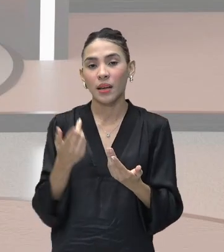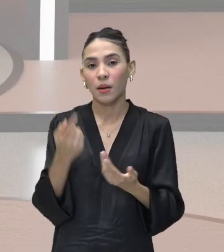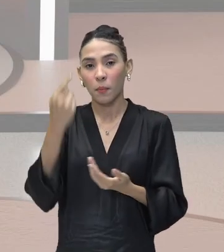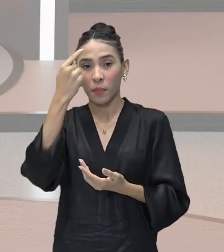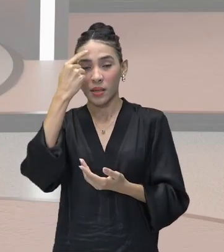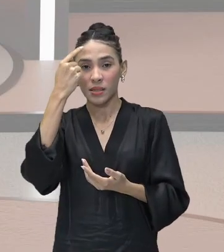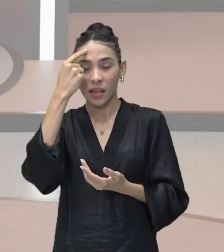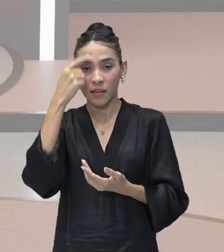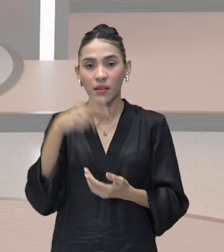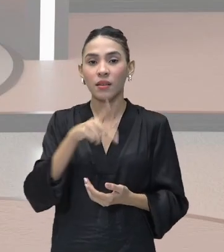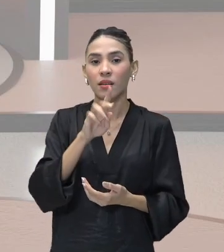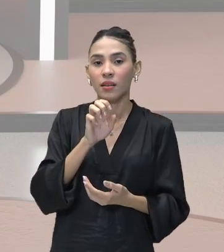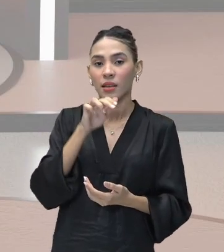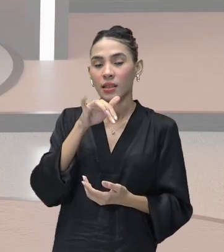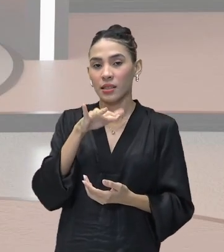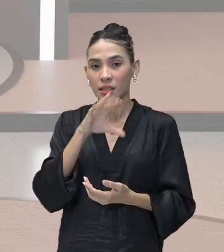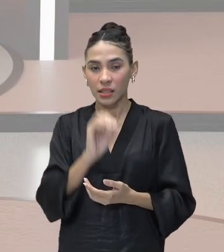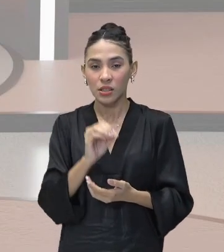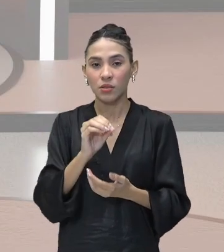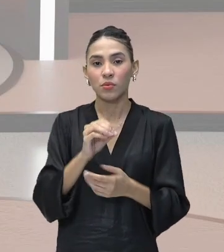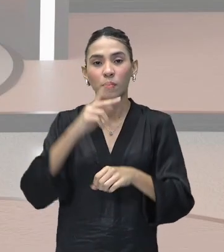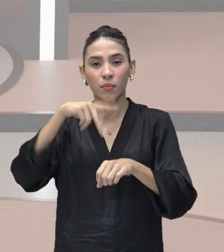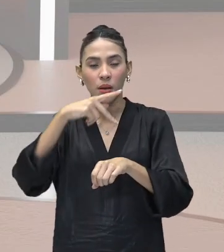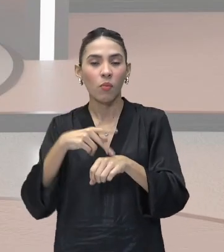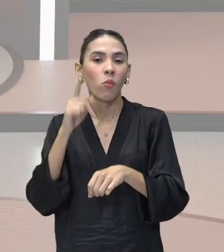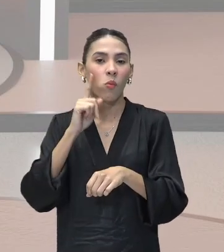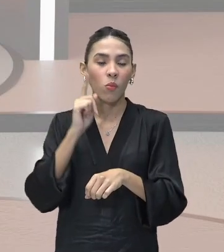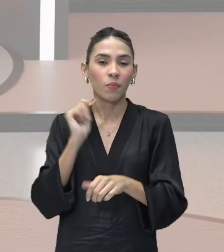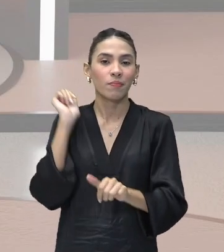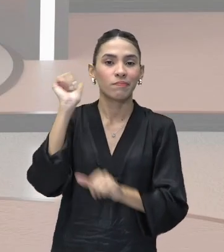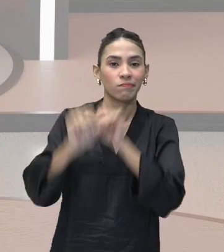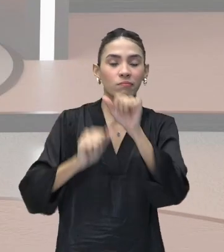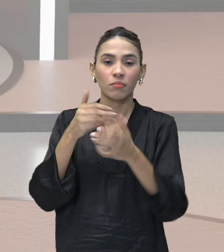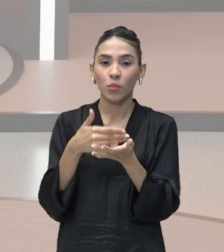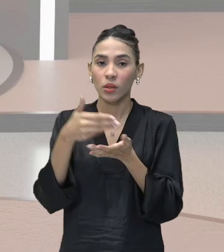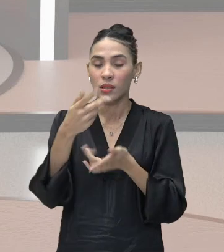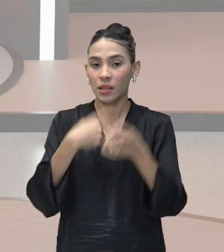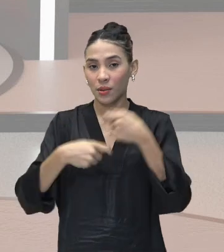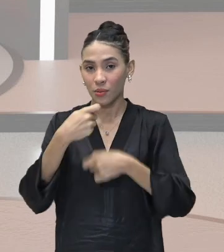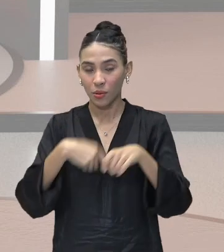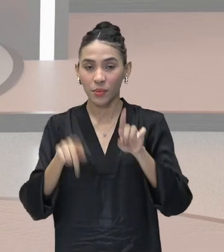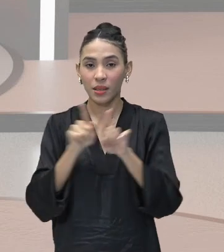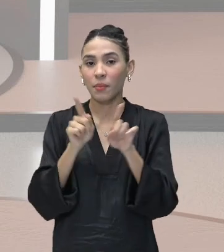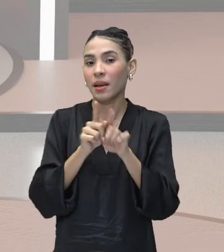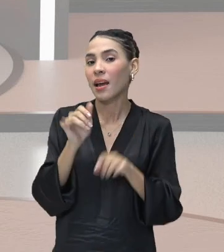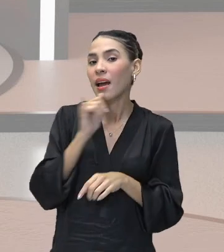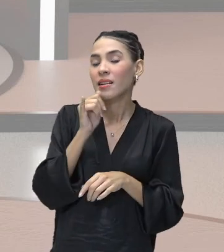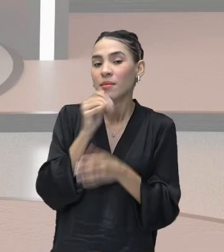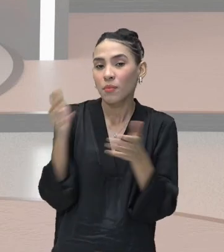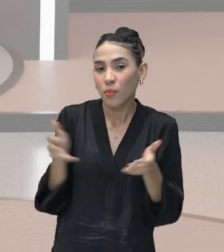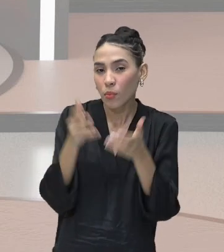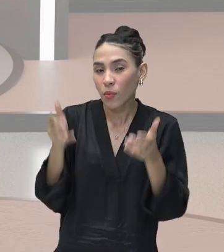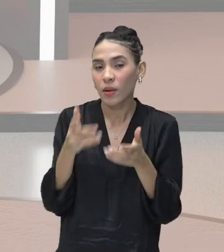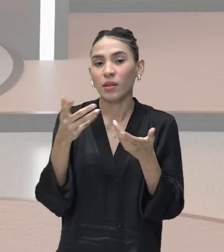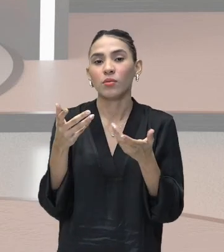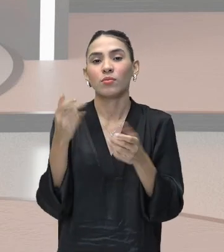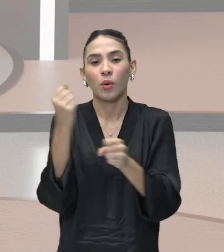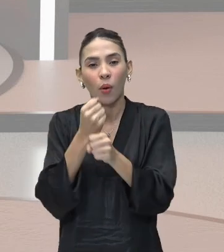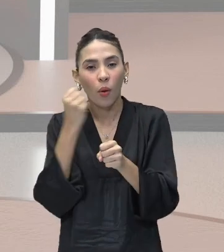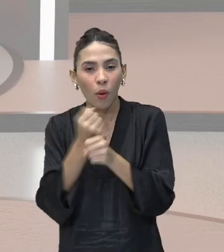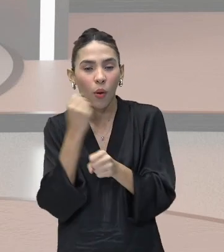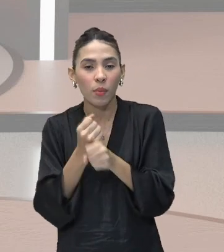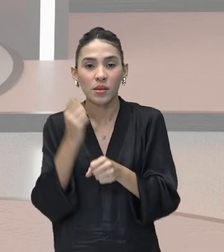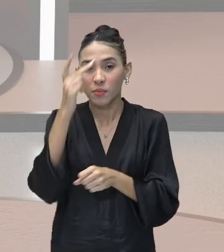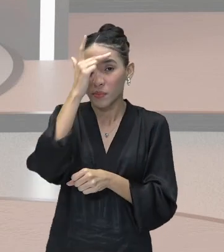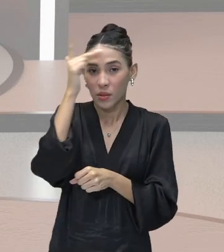pensar do keynesianismo que os Estados Unidos vai começar uma série de mudanças econômicas e também, por exemplo, promovendo a construção de grandes obras para que as